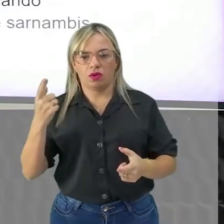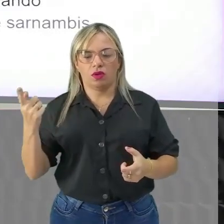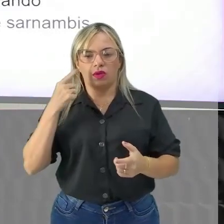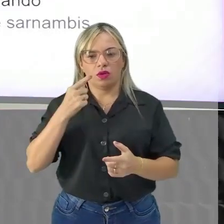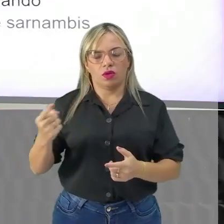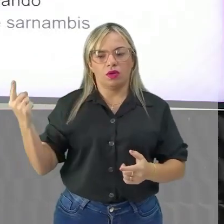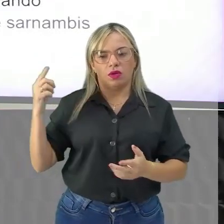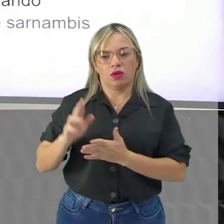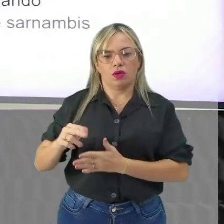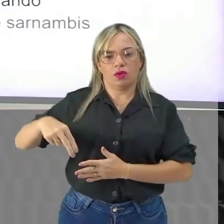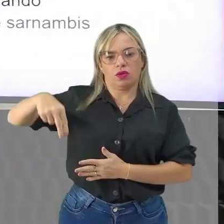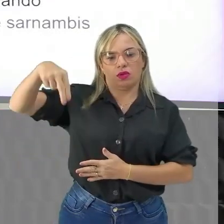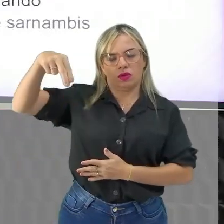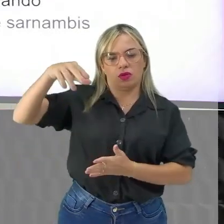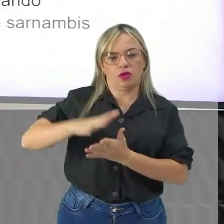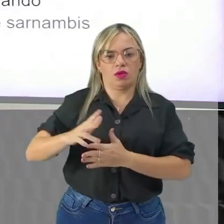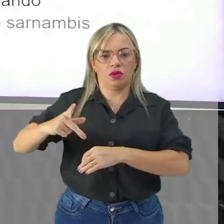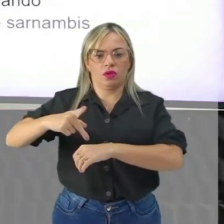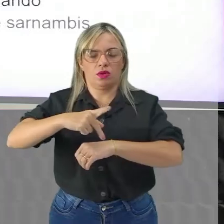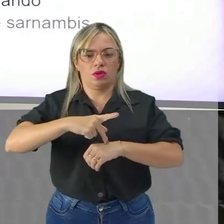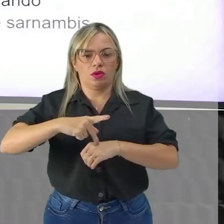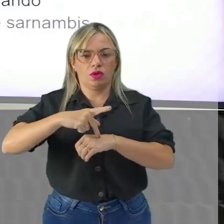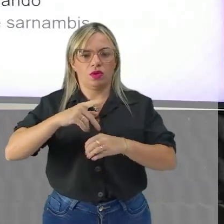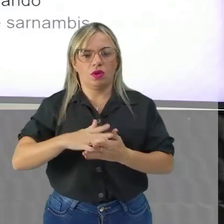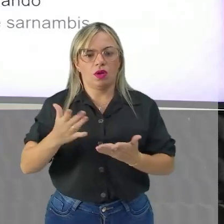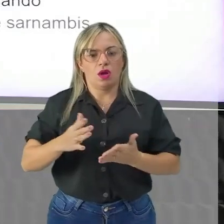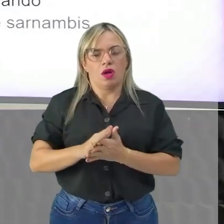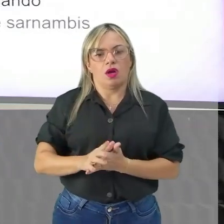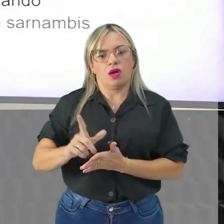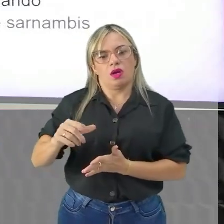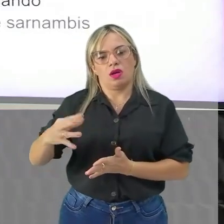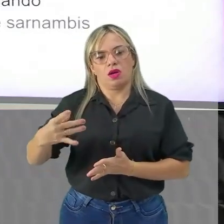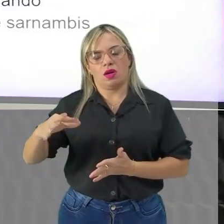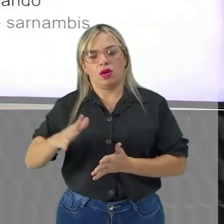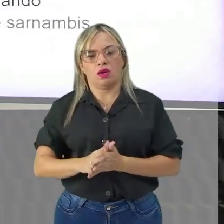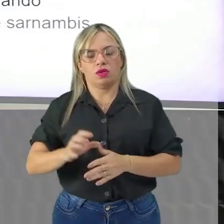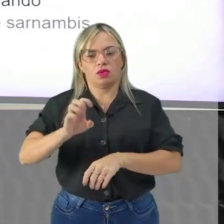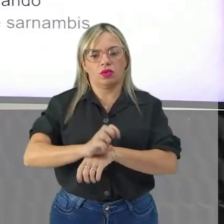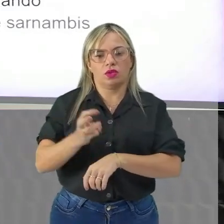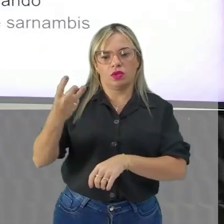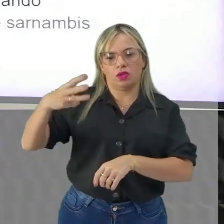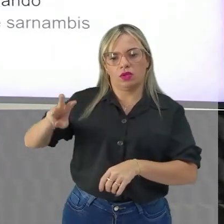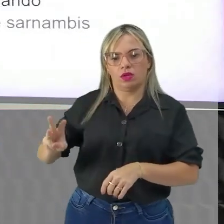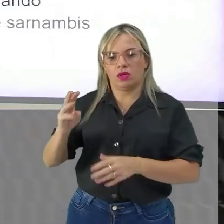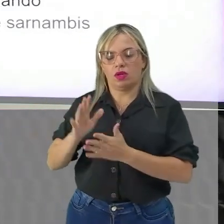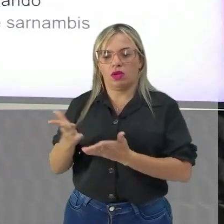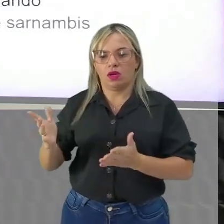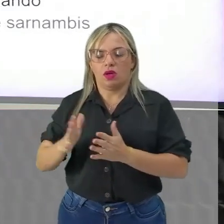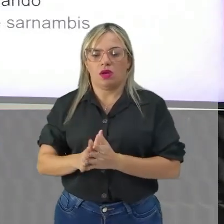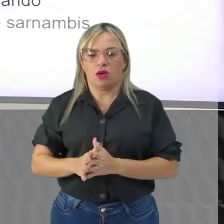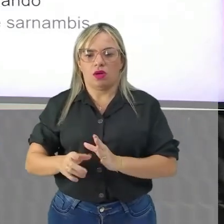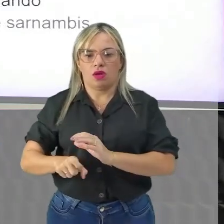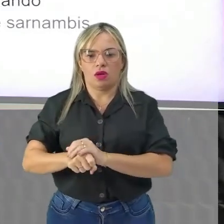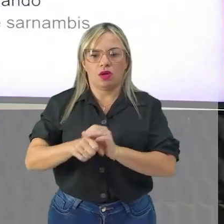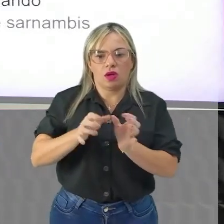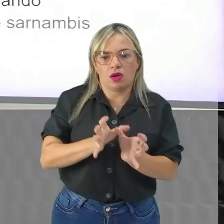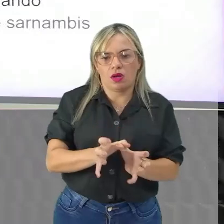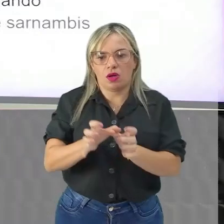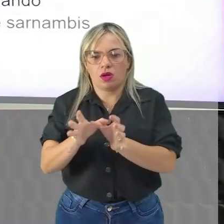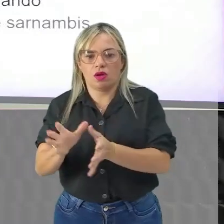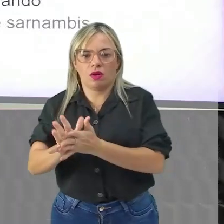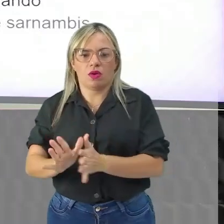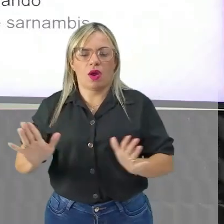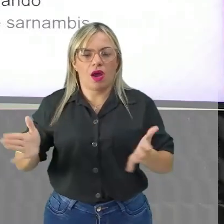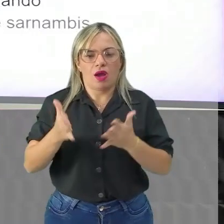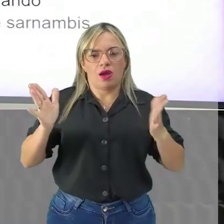Lençóis Maranhenses. As marisqueiras ficam animadas com a comercialização dos sarnambis, já que a temporada dos